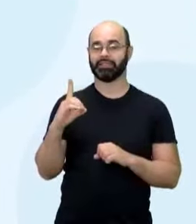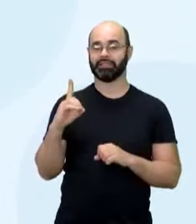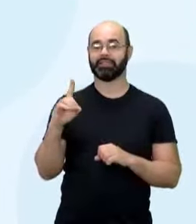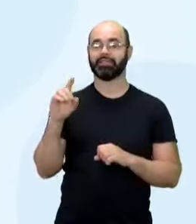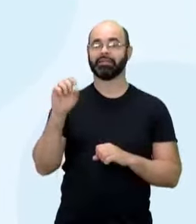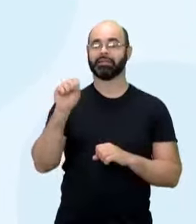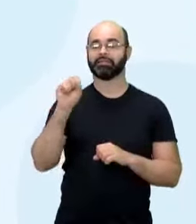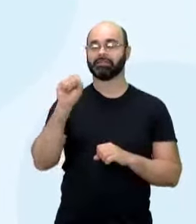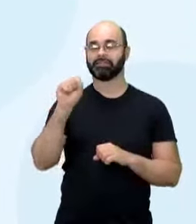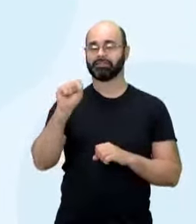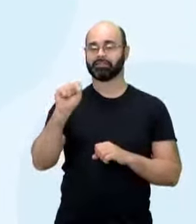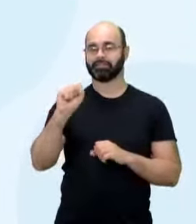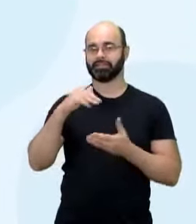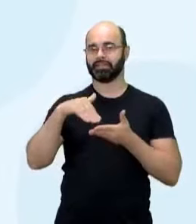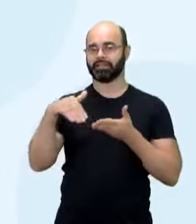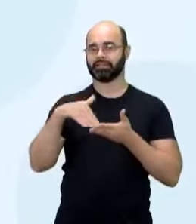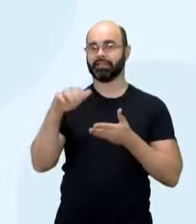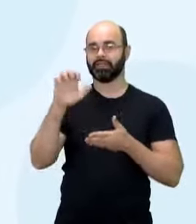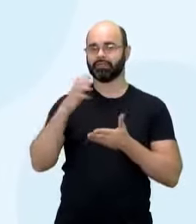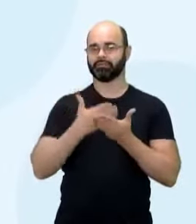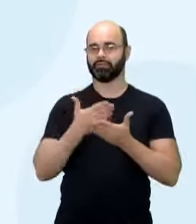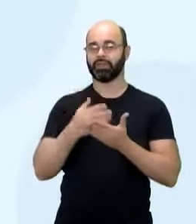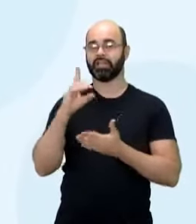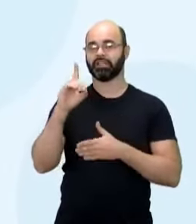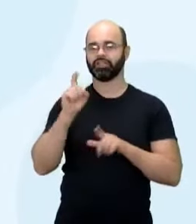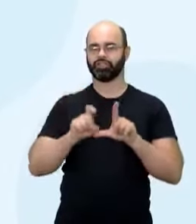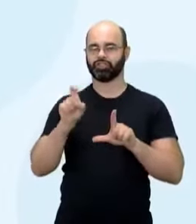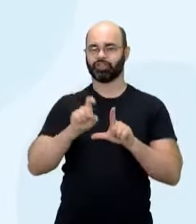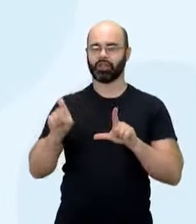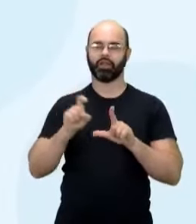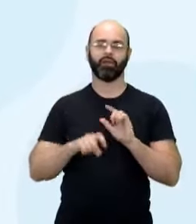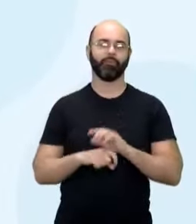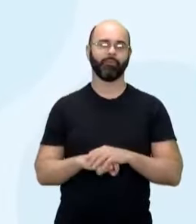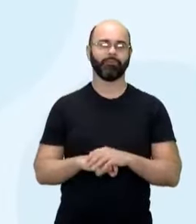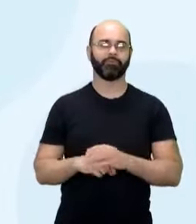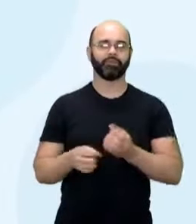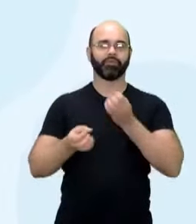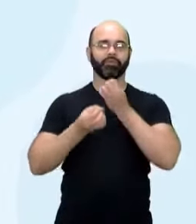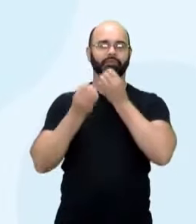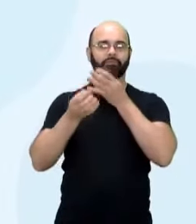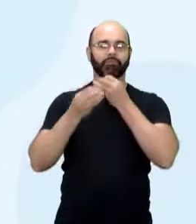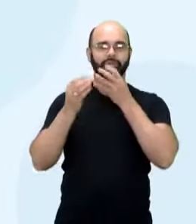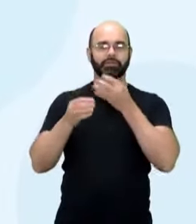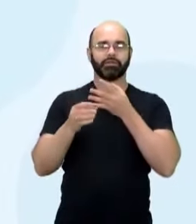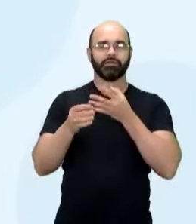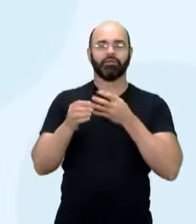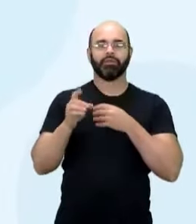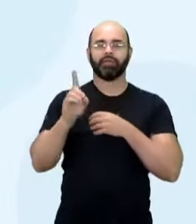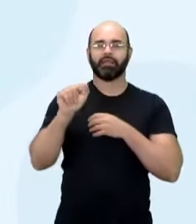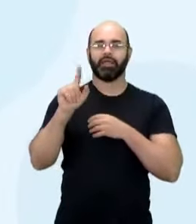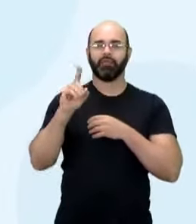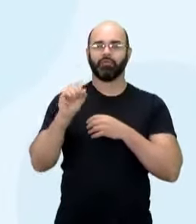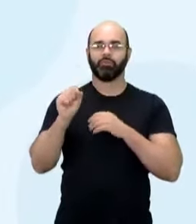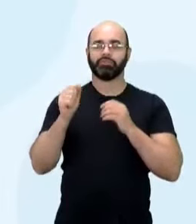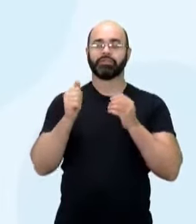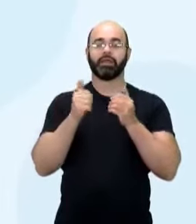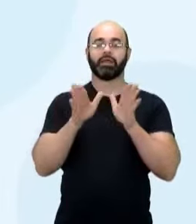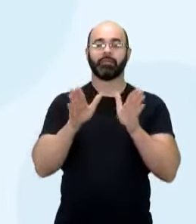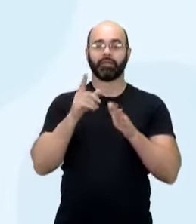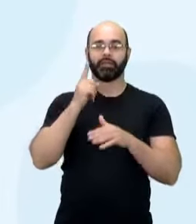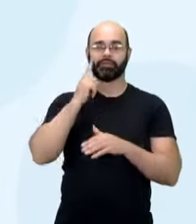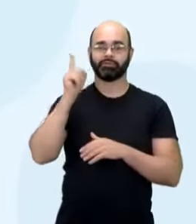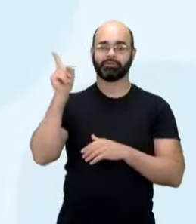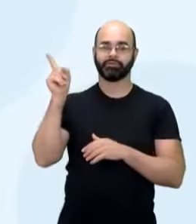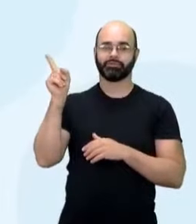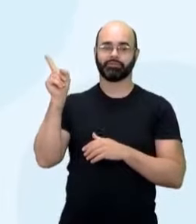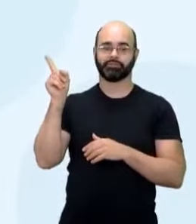Escolar Digital. Ali, entrando nos dados abertos, já vai abrir o preenchimento das rubricas aqui, tá